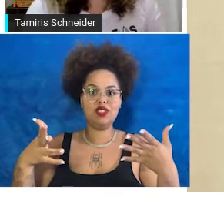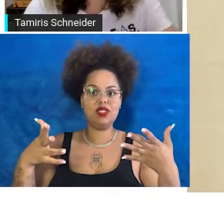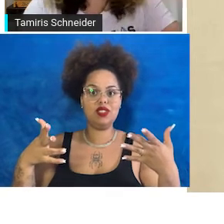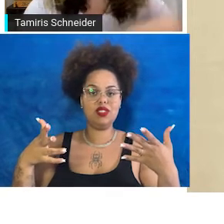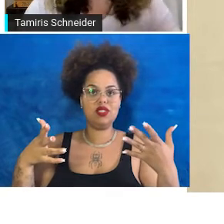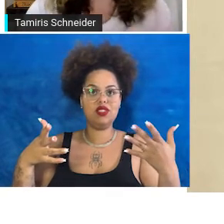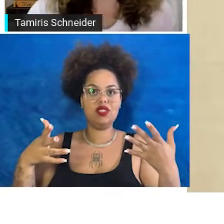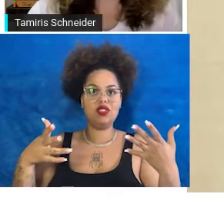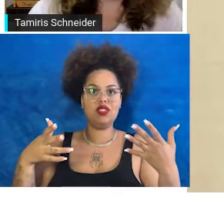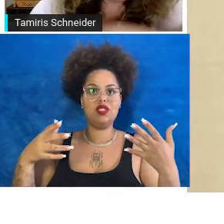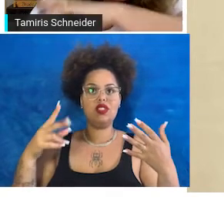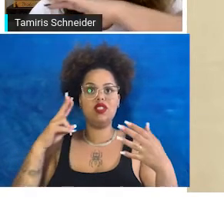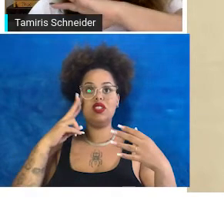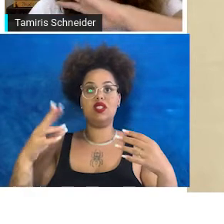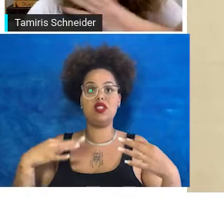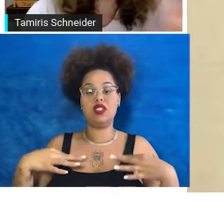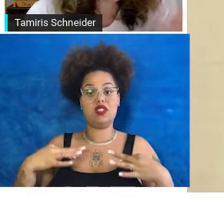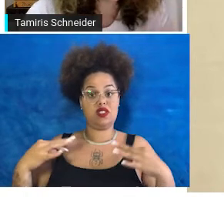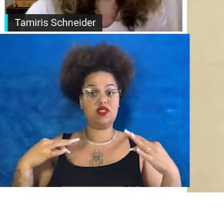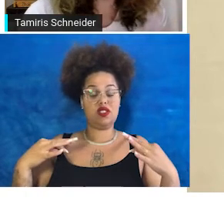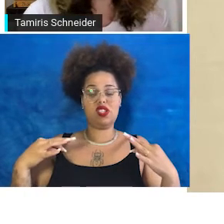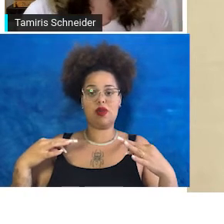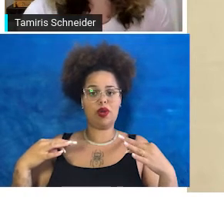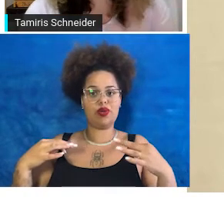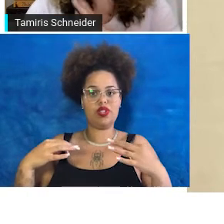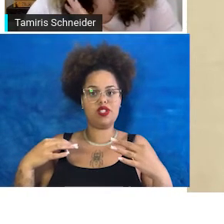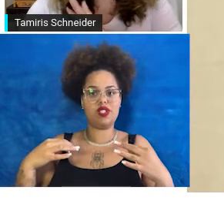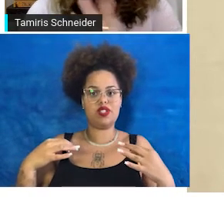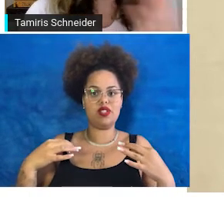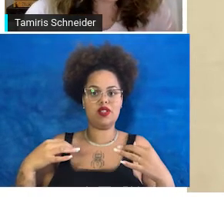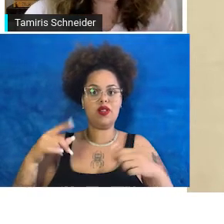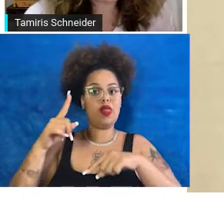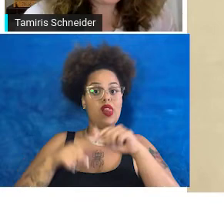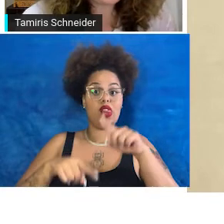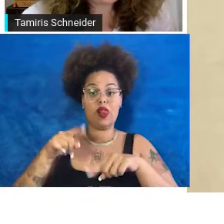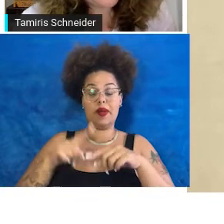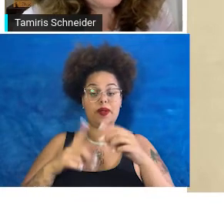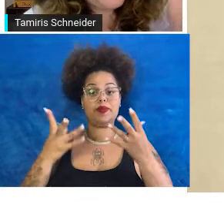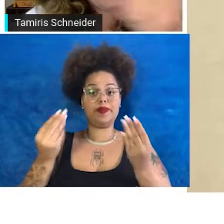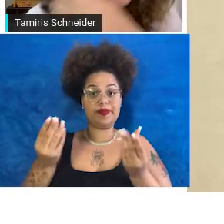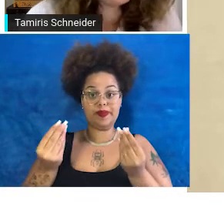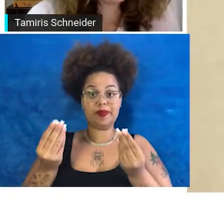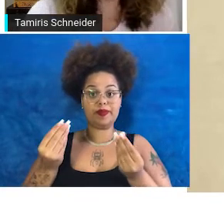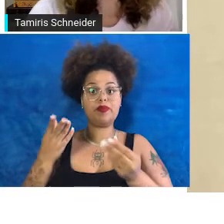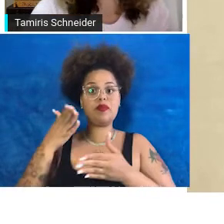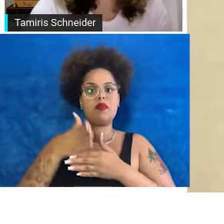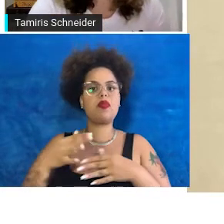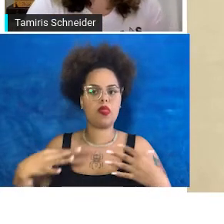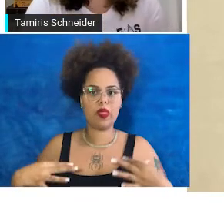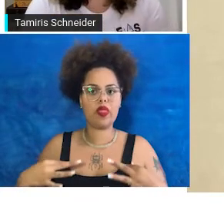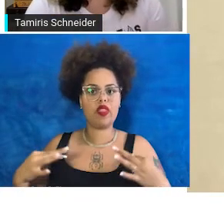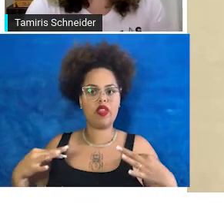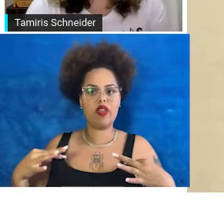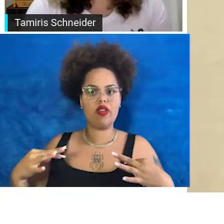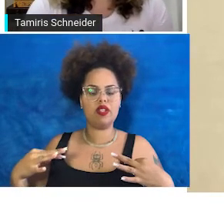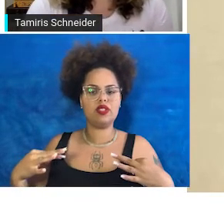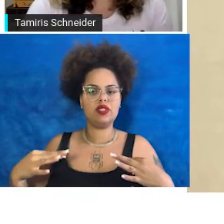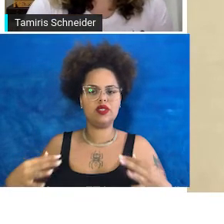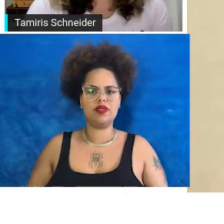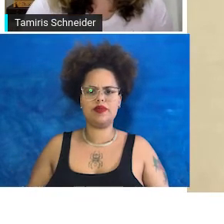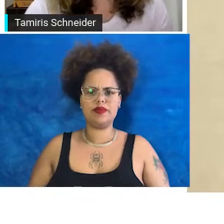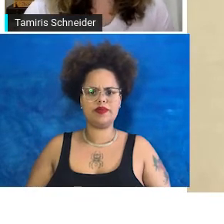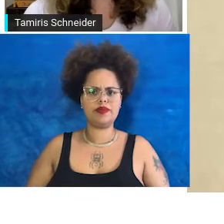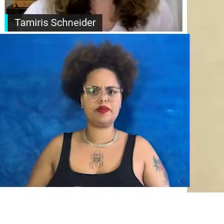passa lá para o figurino. Já falamos de cenário demais, de objeto demais, então a gente vai para figurino.